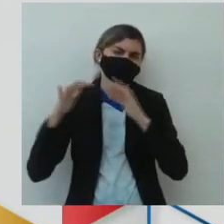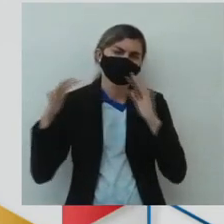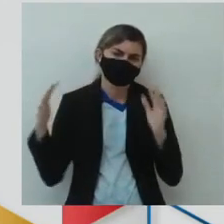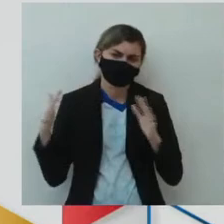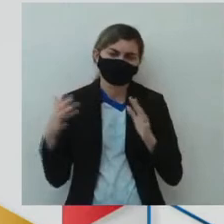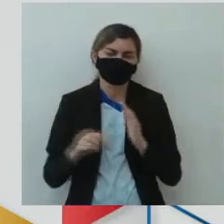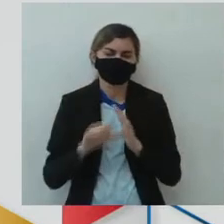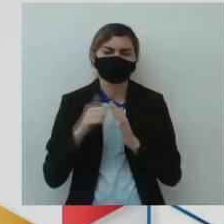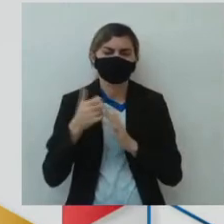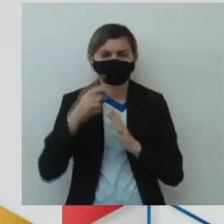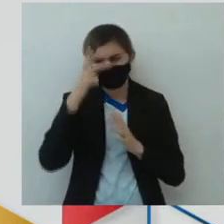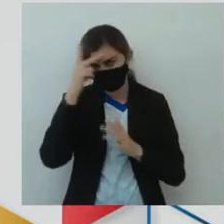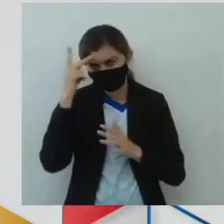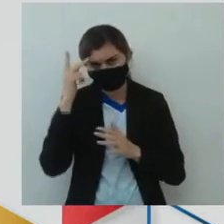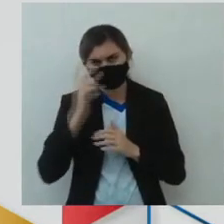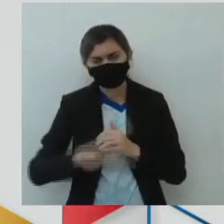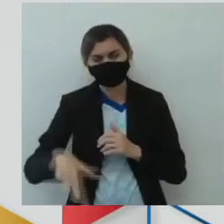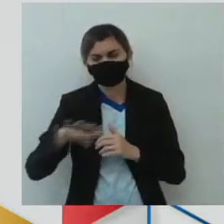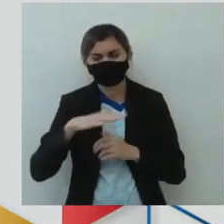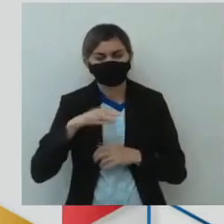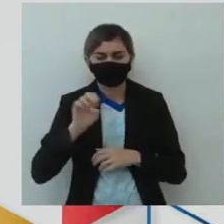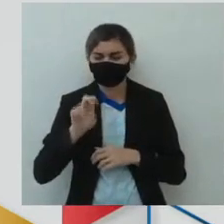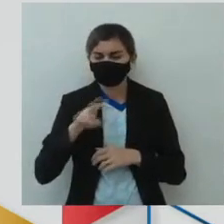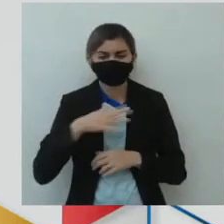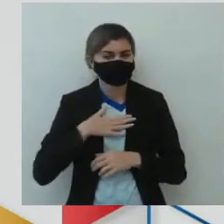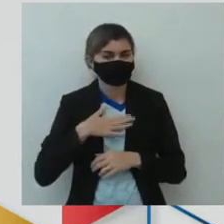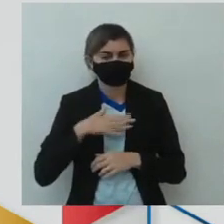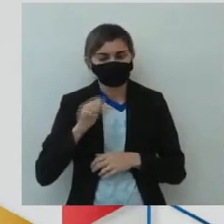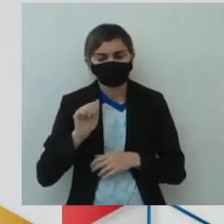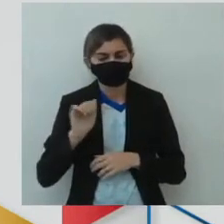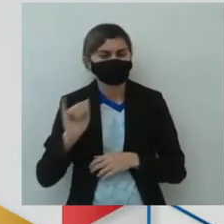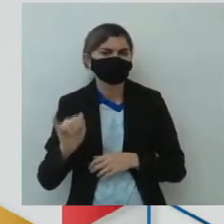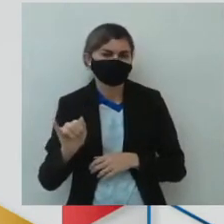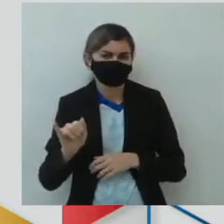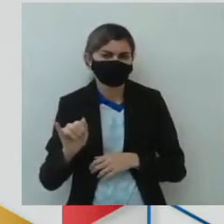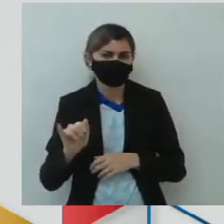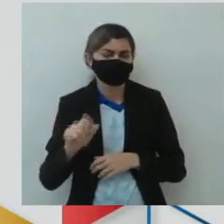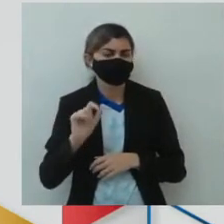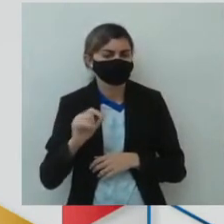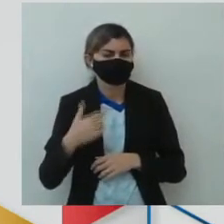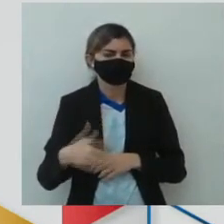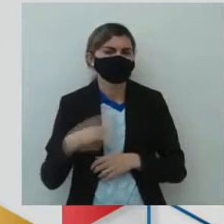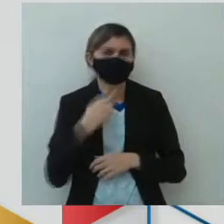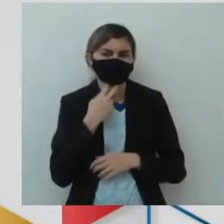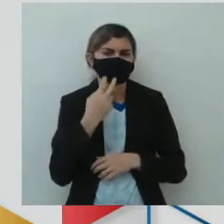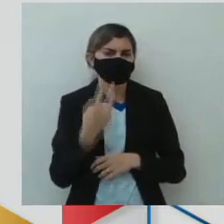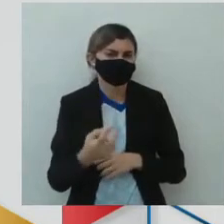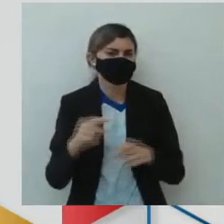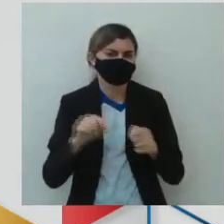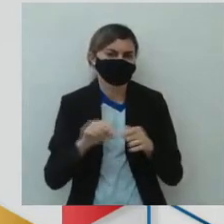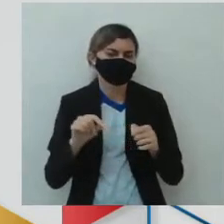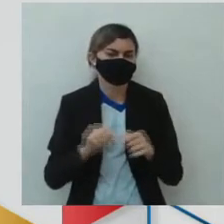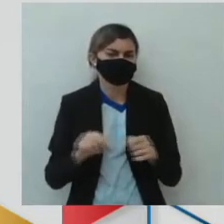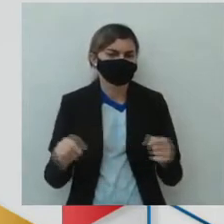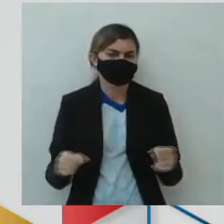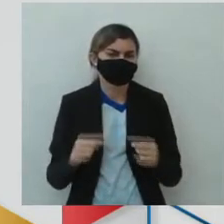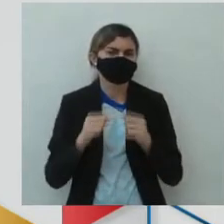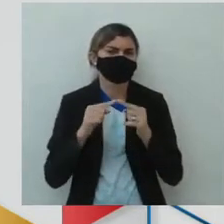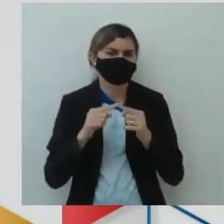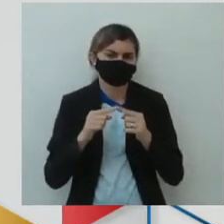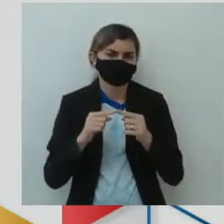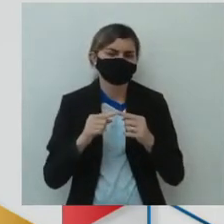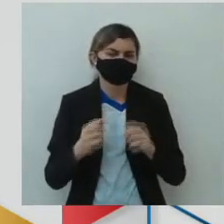na primeira pessoa né eu ai é que foi uma voz para produzir um impacto